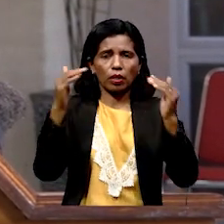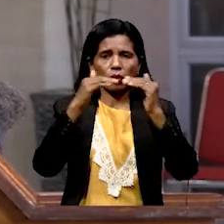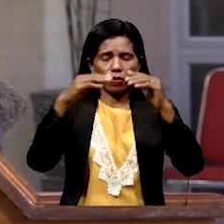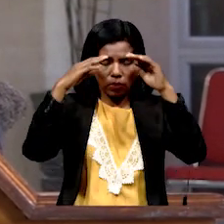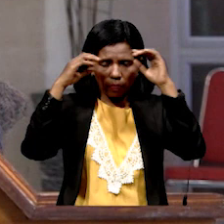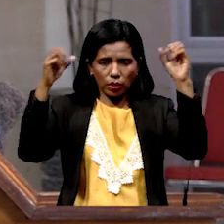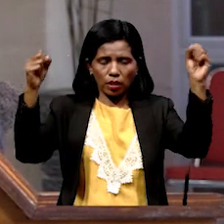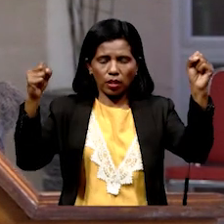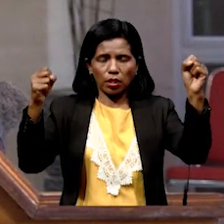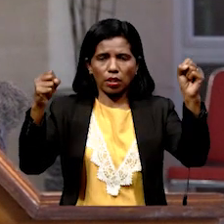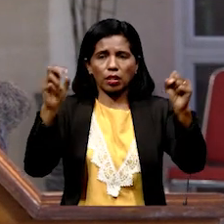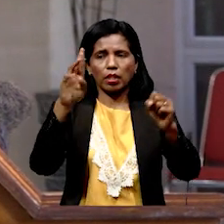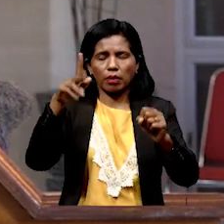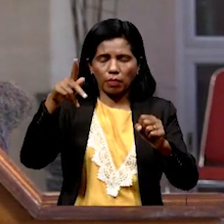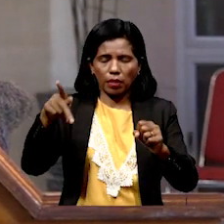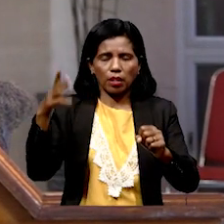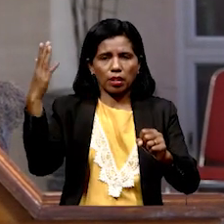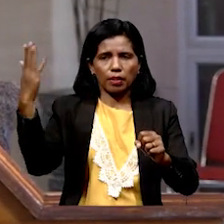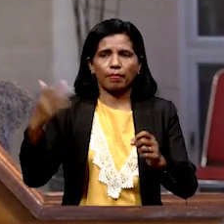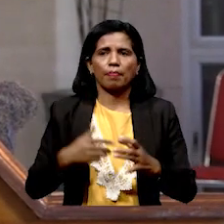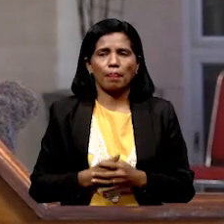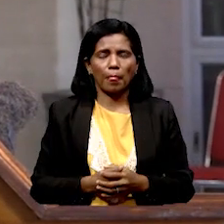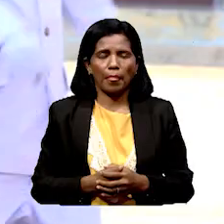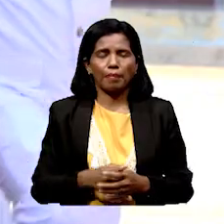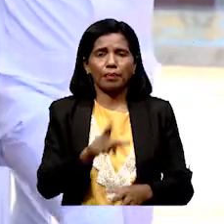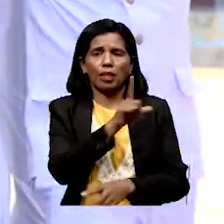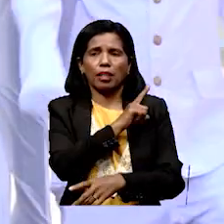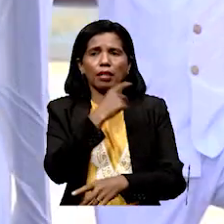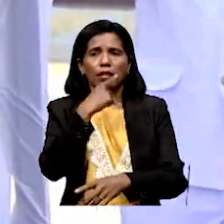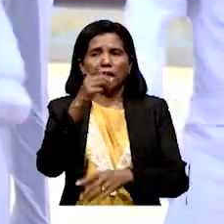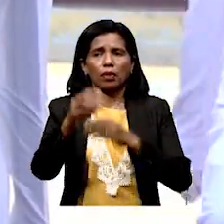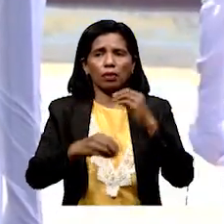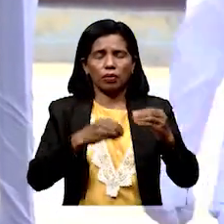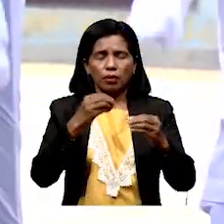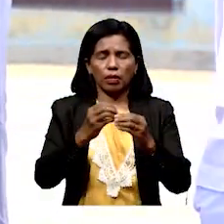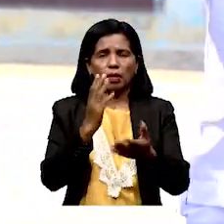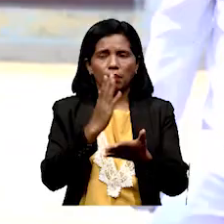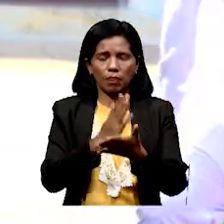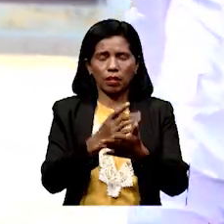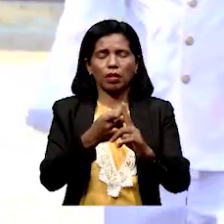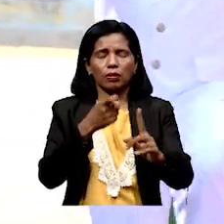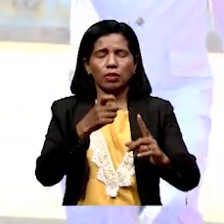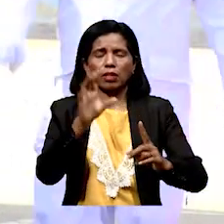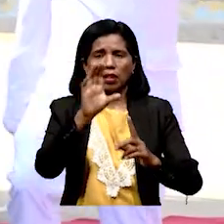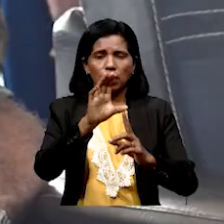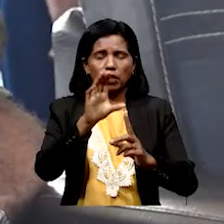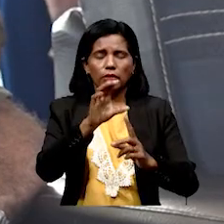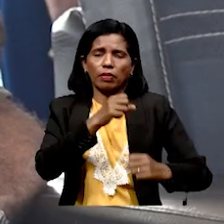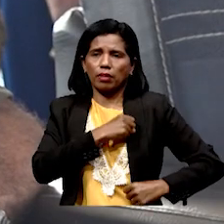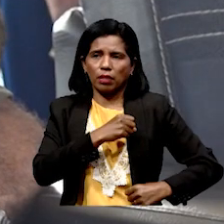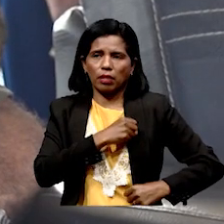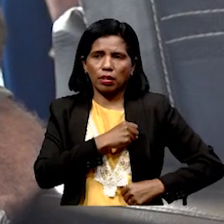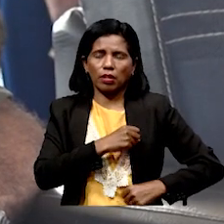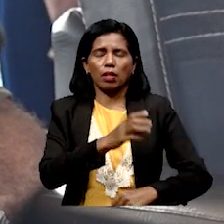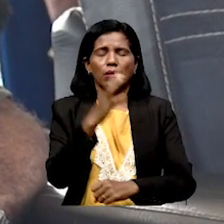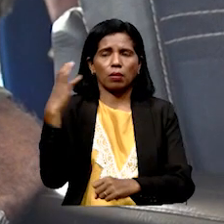República e a Palácio Presidencial, Bairro Pite Adilim. Ler Hateten, com a banha reforma, Rússia Instituição Força Armada, competência